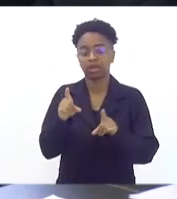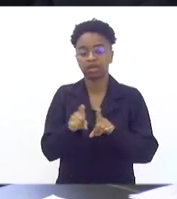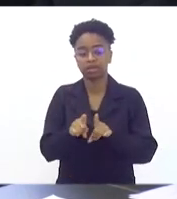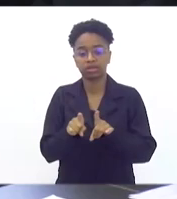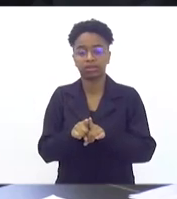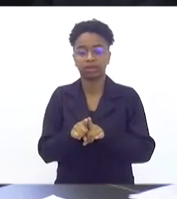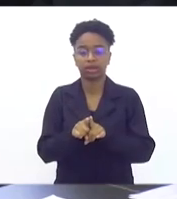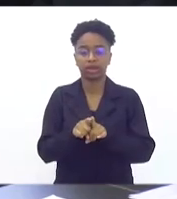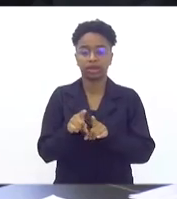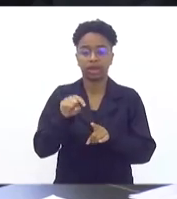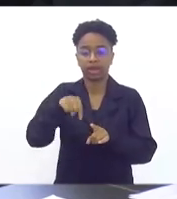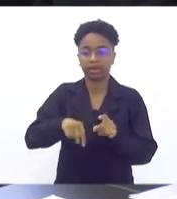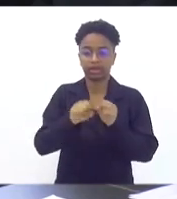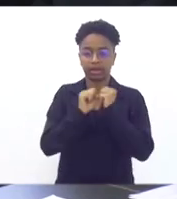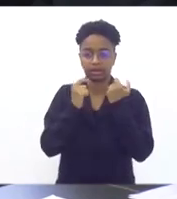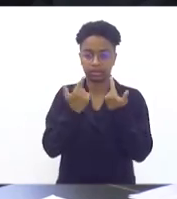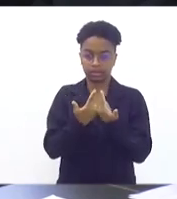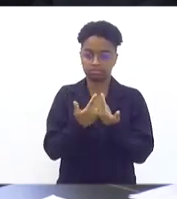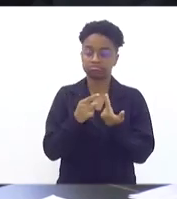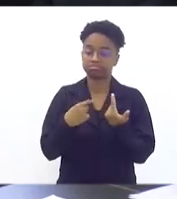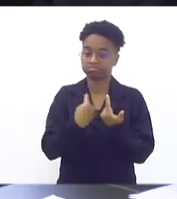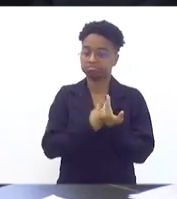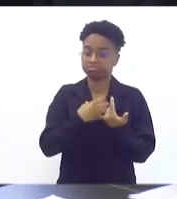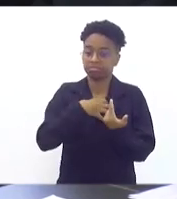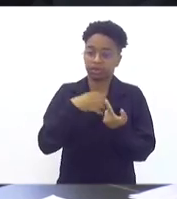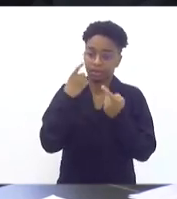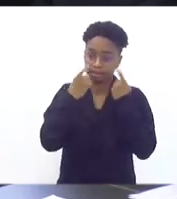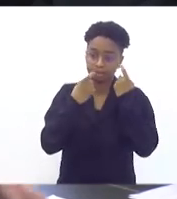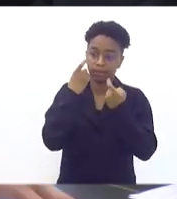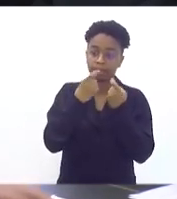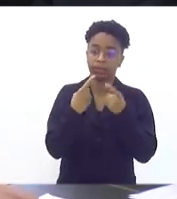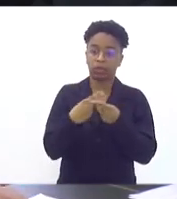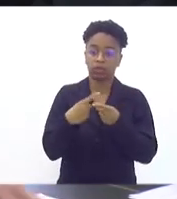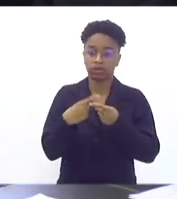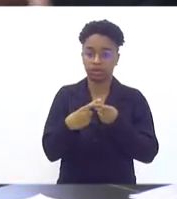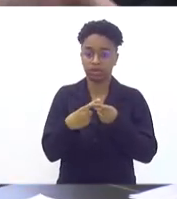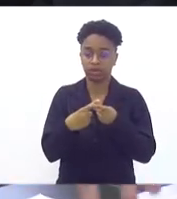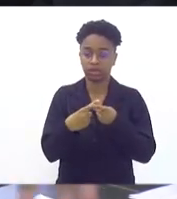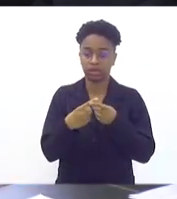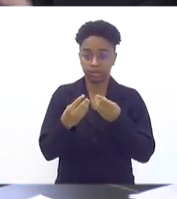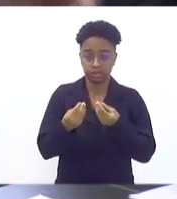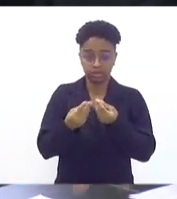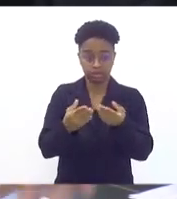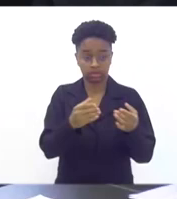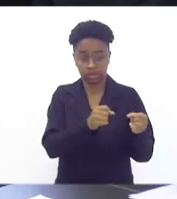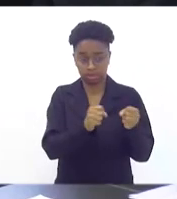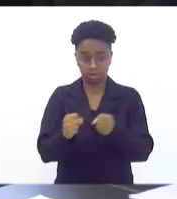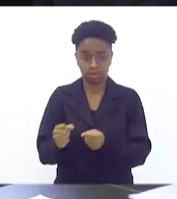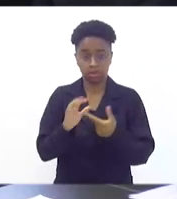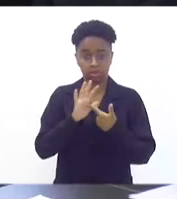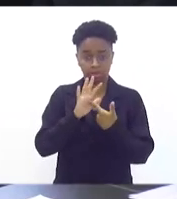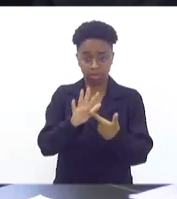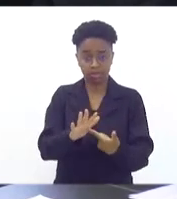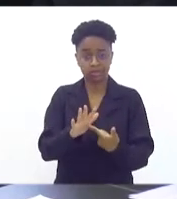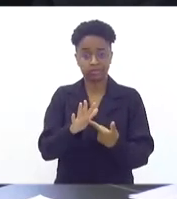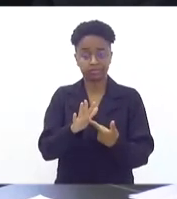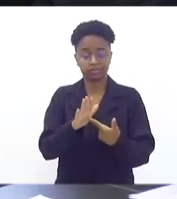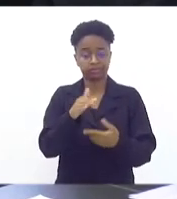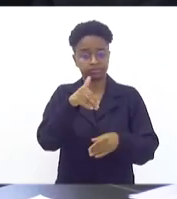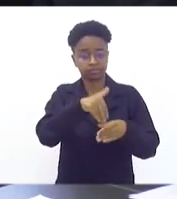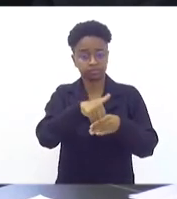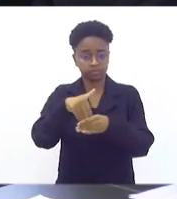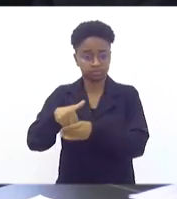muito Assembleia Legislativa do Estado do Rio de Janeiro que dá o poder que vota a prova o nome dos conselheiros